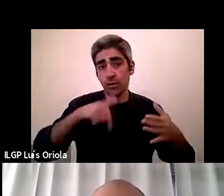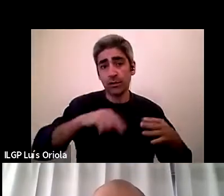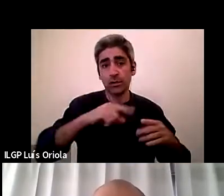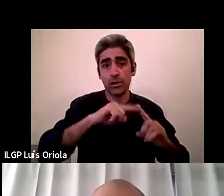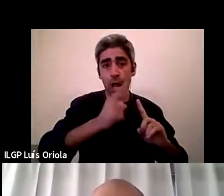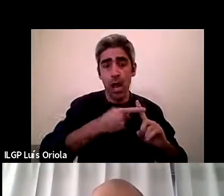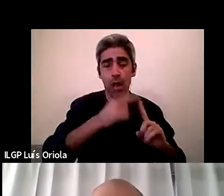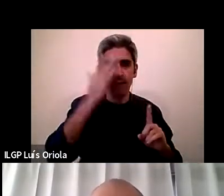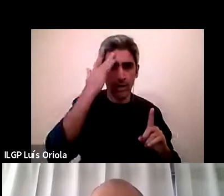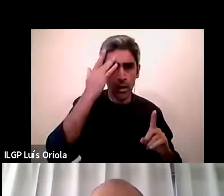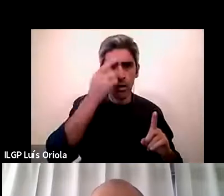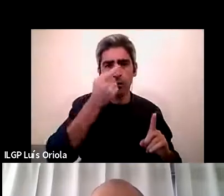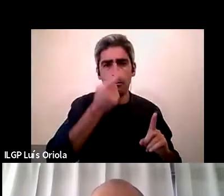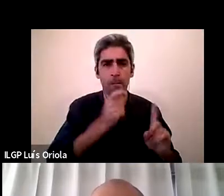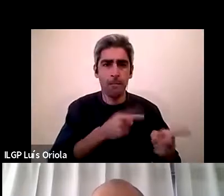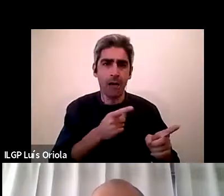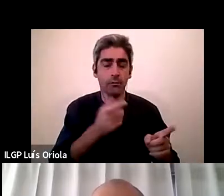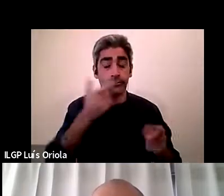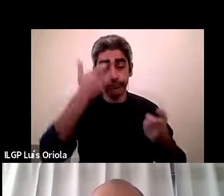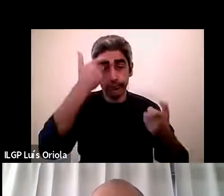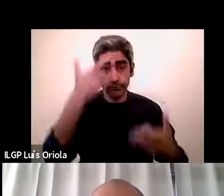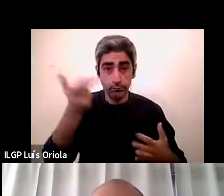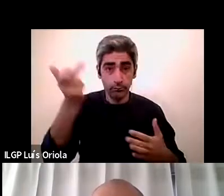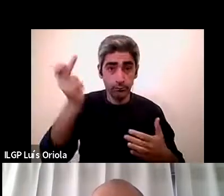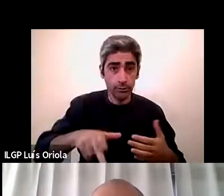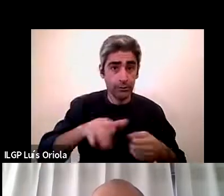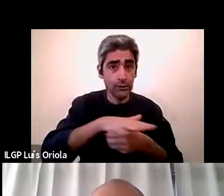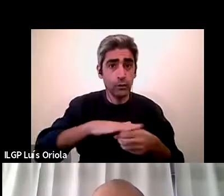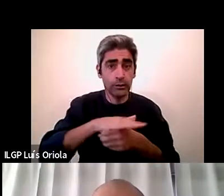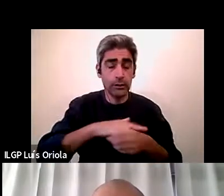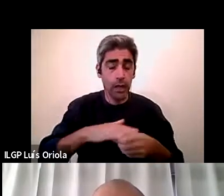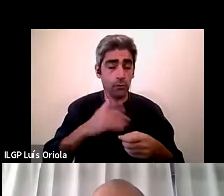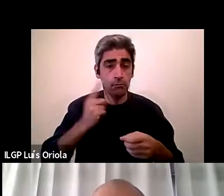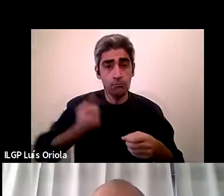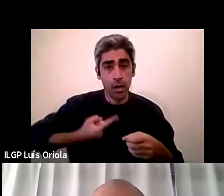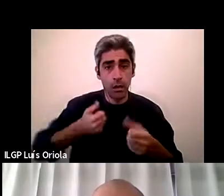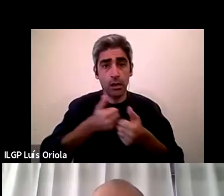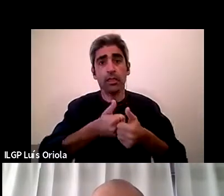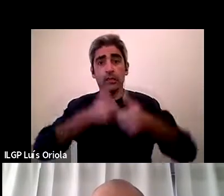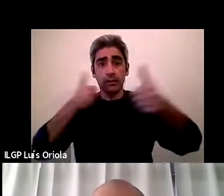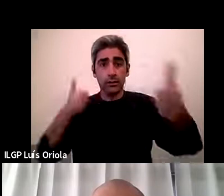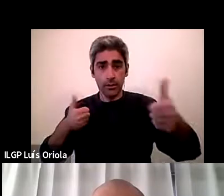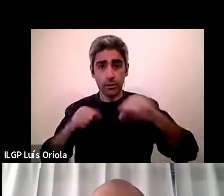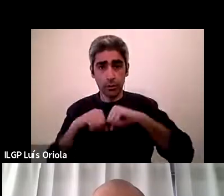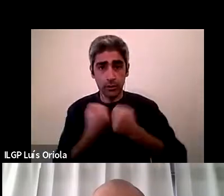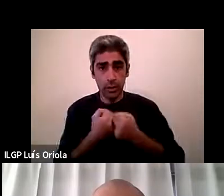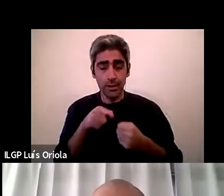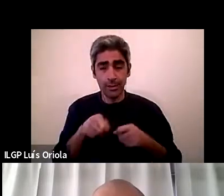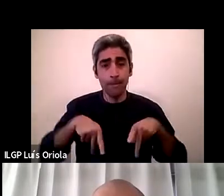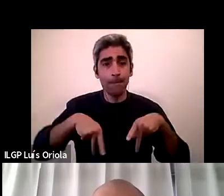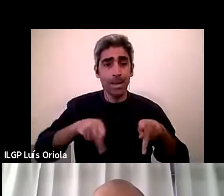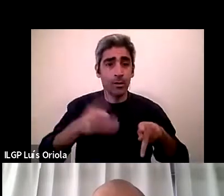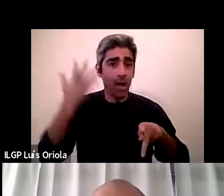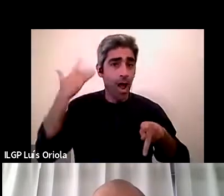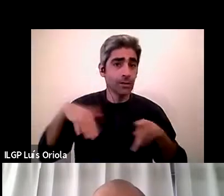março, fomos realmente confrontados com uma situação de distanciamento social. E estas metodologias que tinham